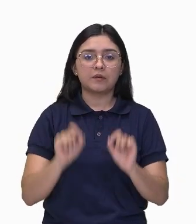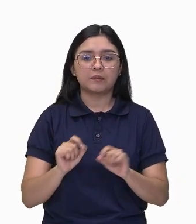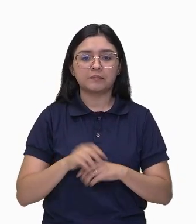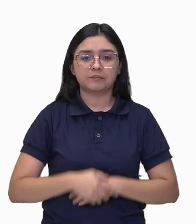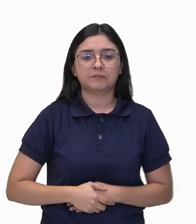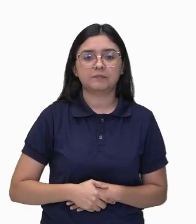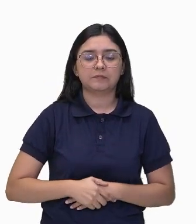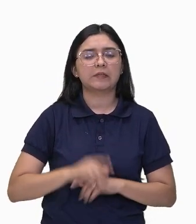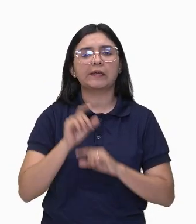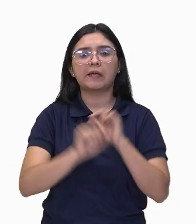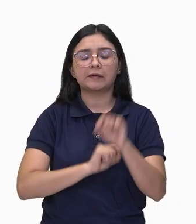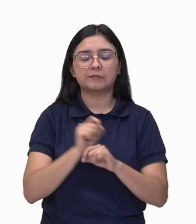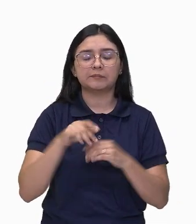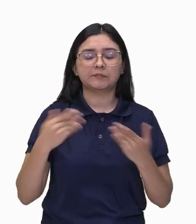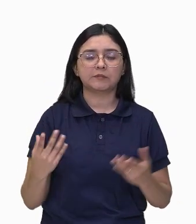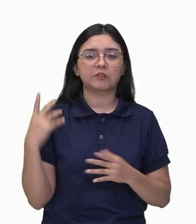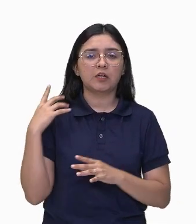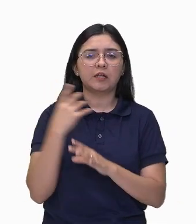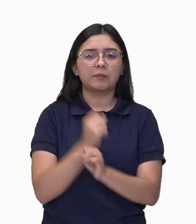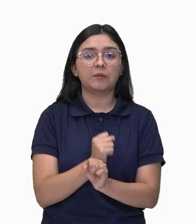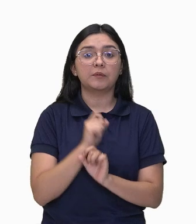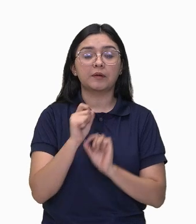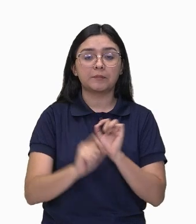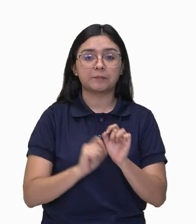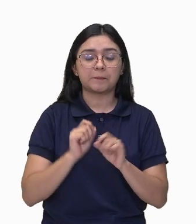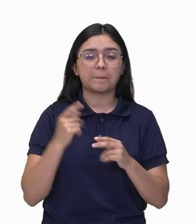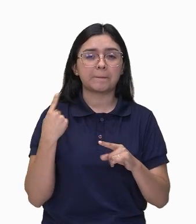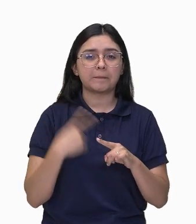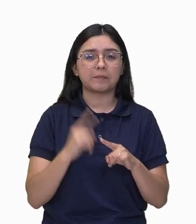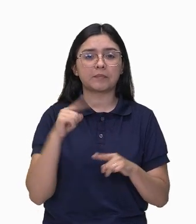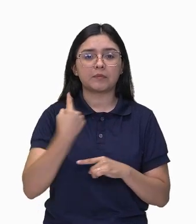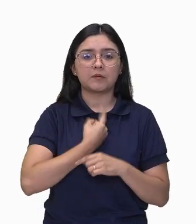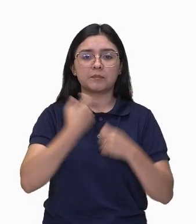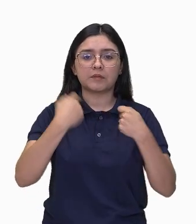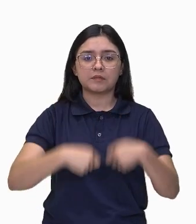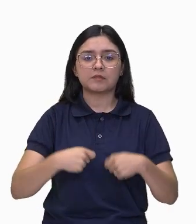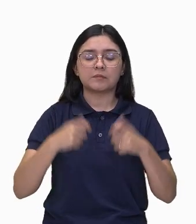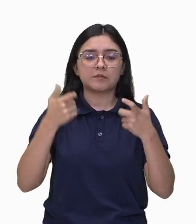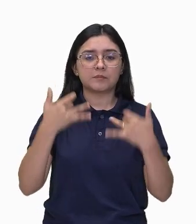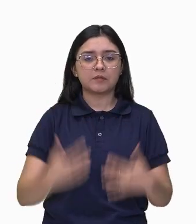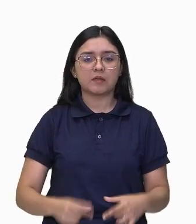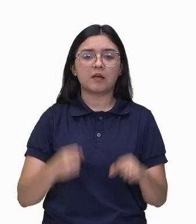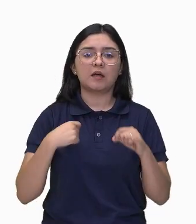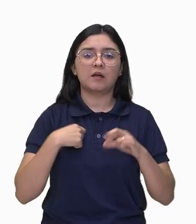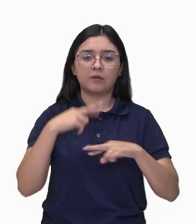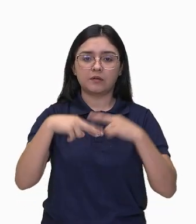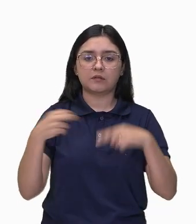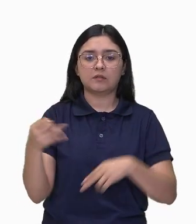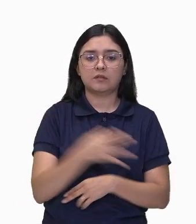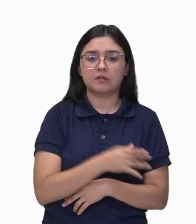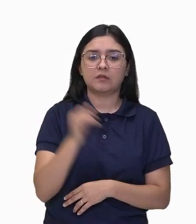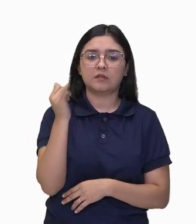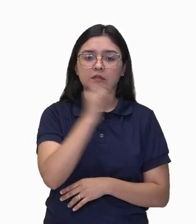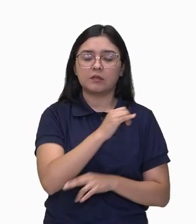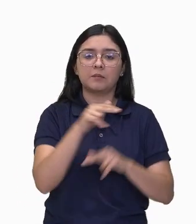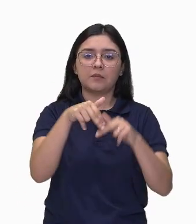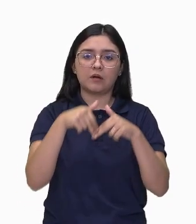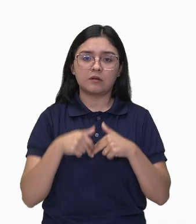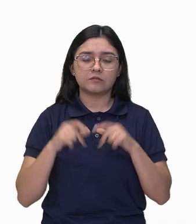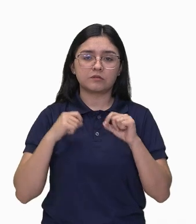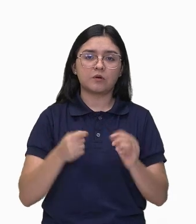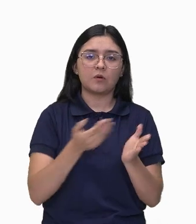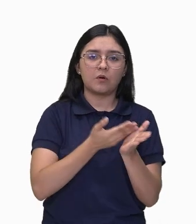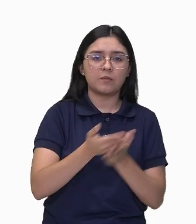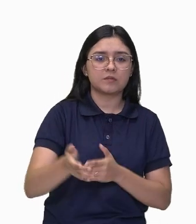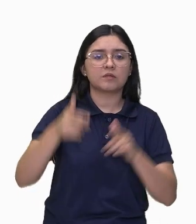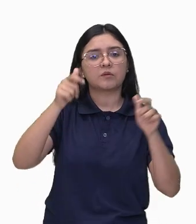tá? E aí, só para relembrar para vocês, por que a gente precisa falar sobre o Renascimento italiano? Porque o Renascimento começa através ali da